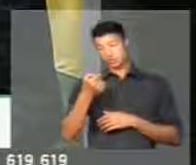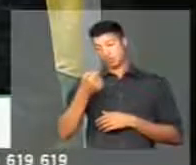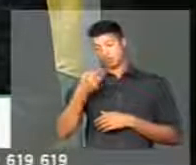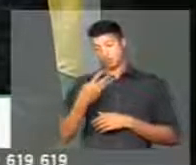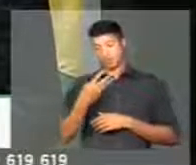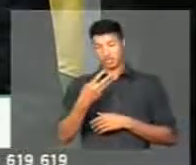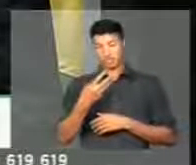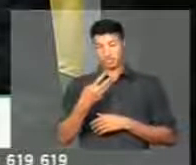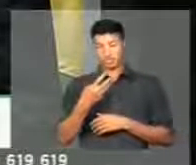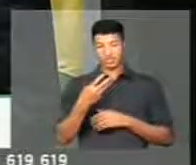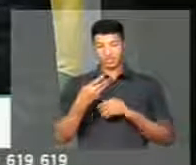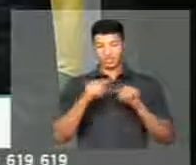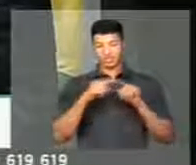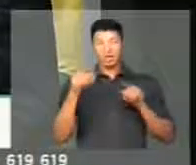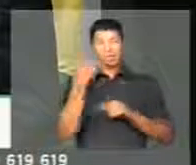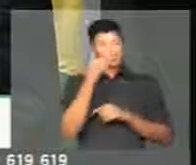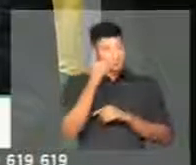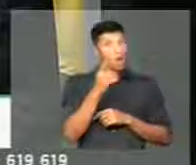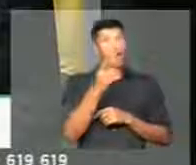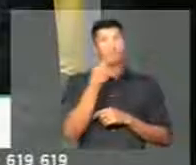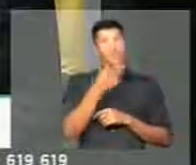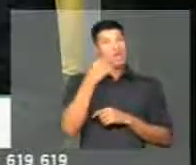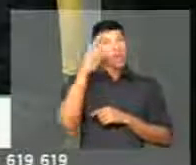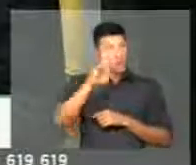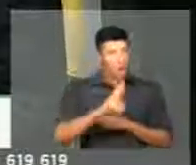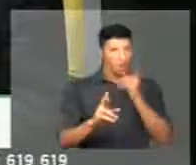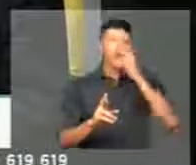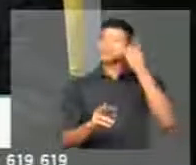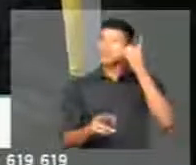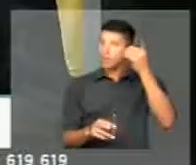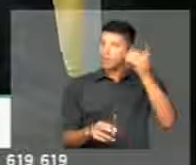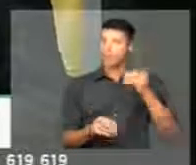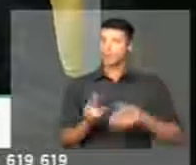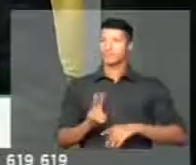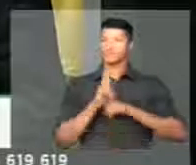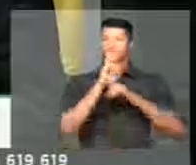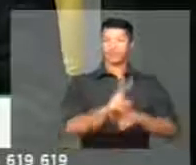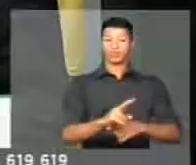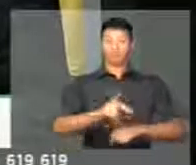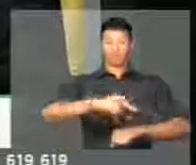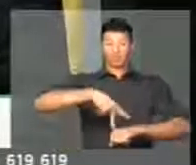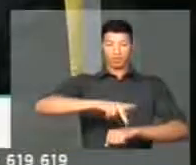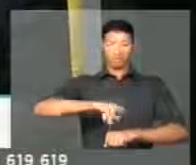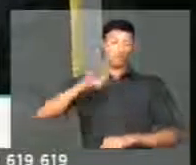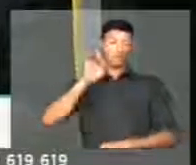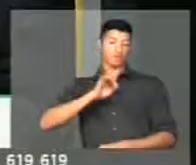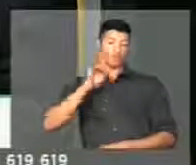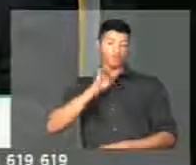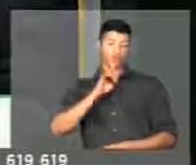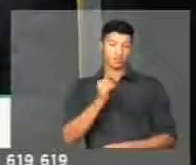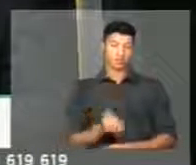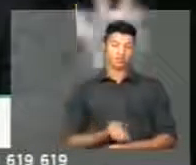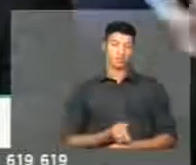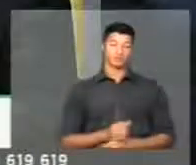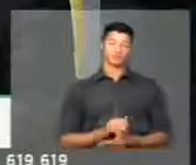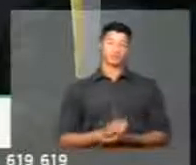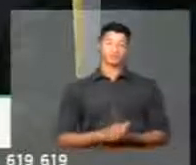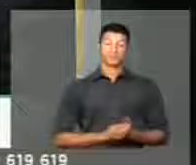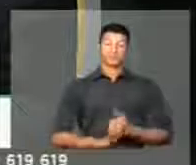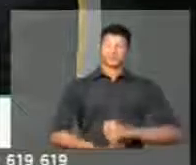2003, isso é de dólar, eu estou falando é em dólar, porque emprestou para os países americanos,